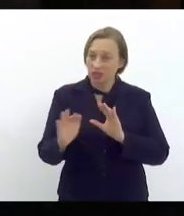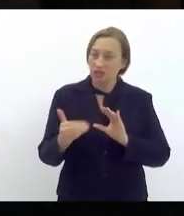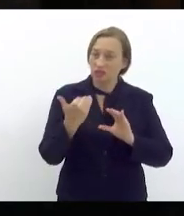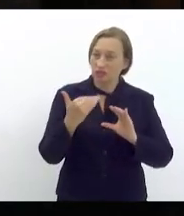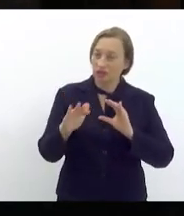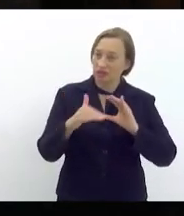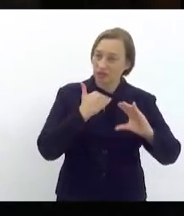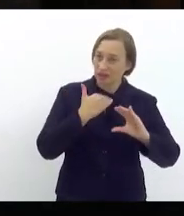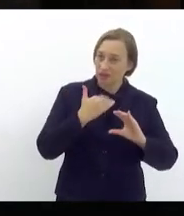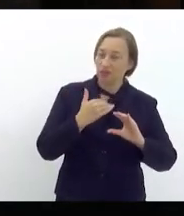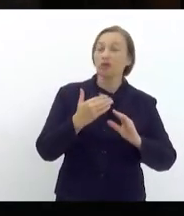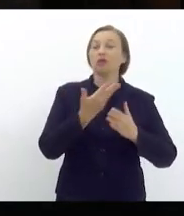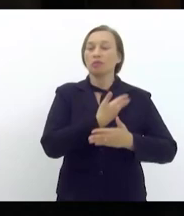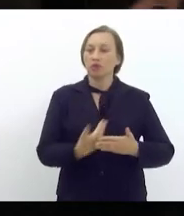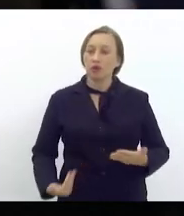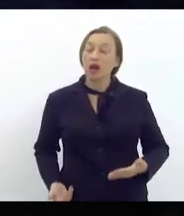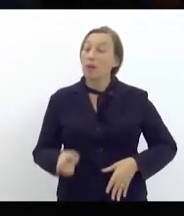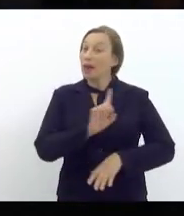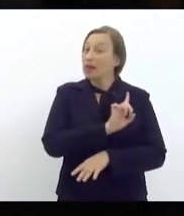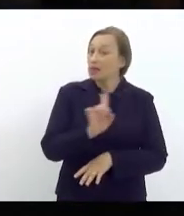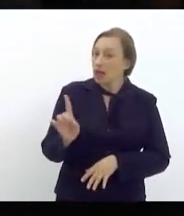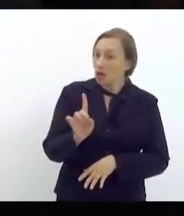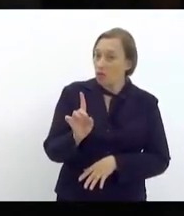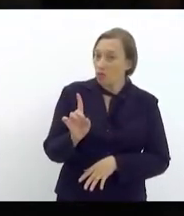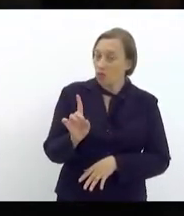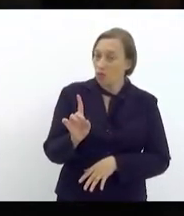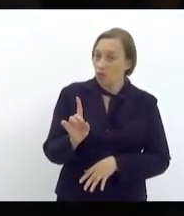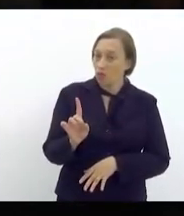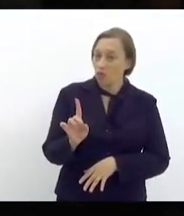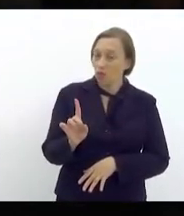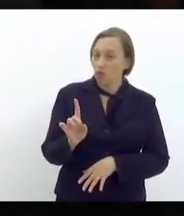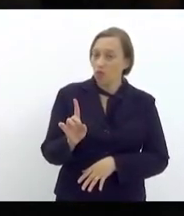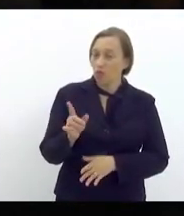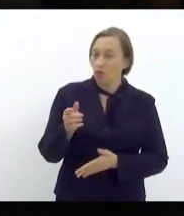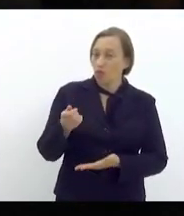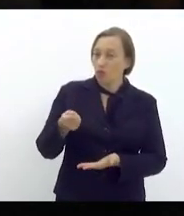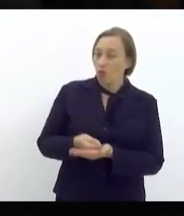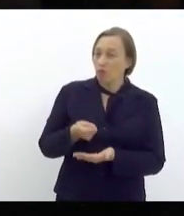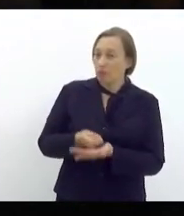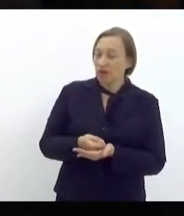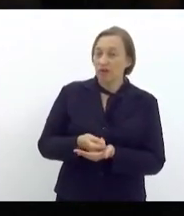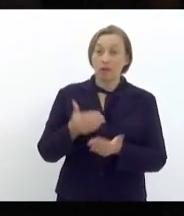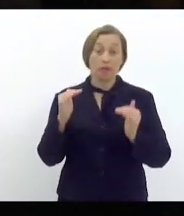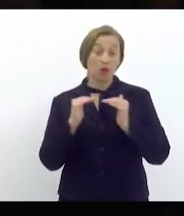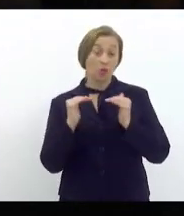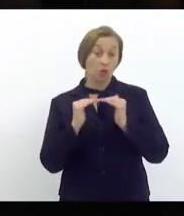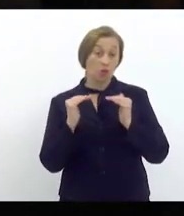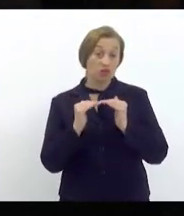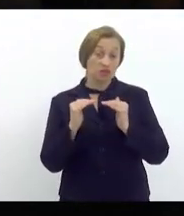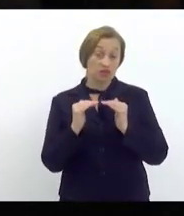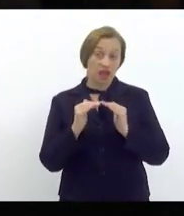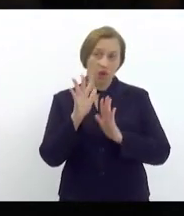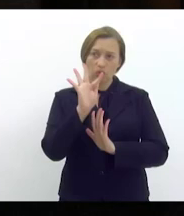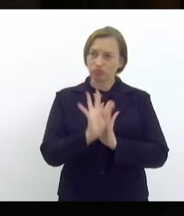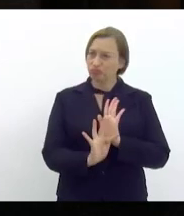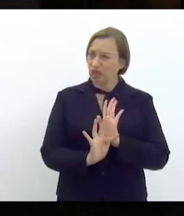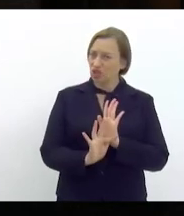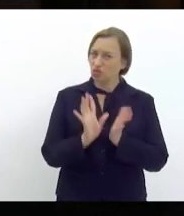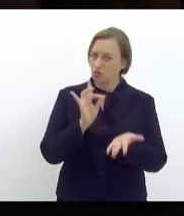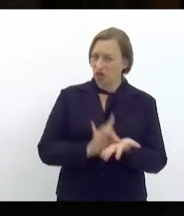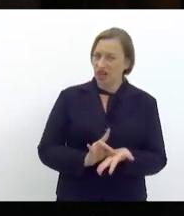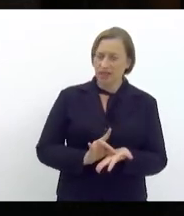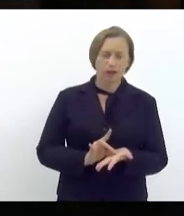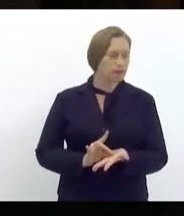governo mas isso não nos coloca na posição de concordar com a origem com a essência